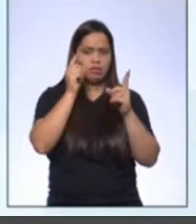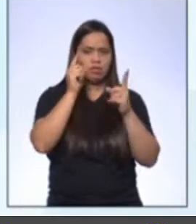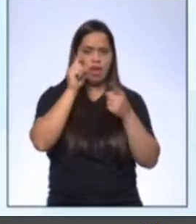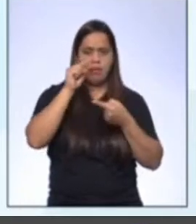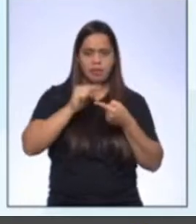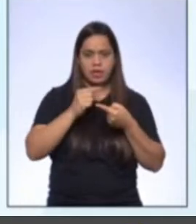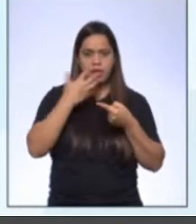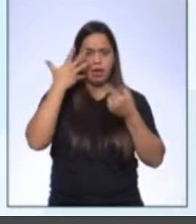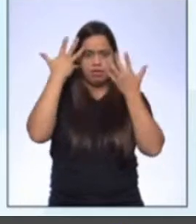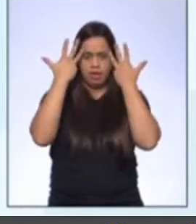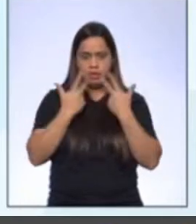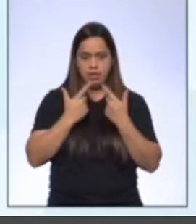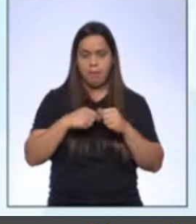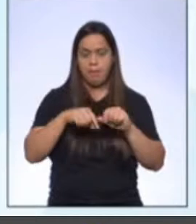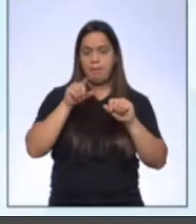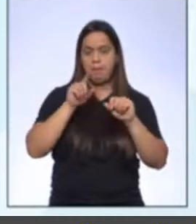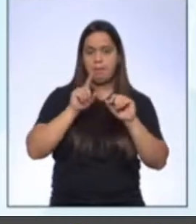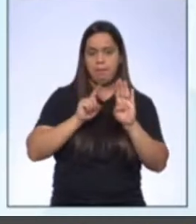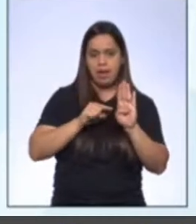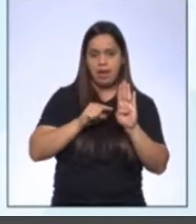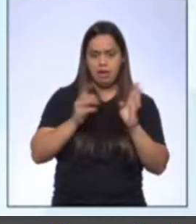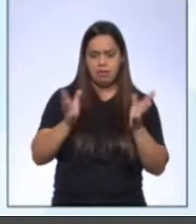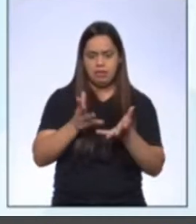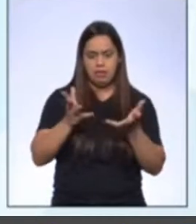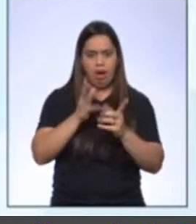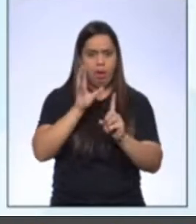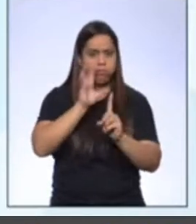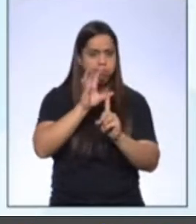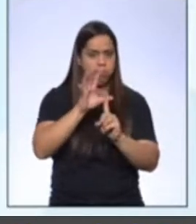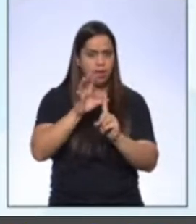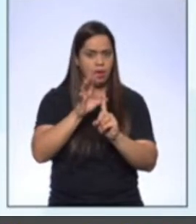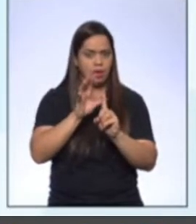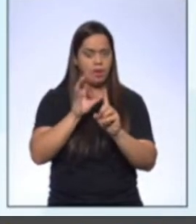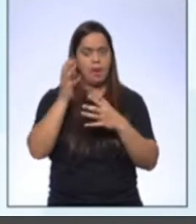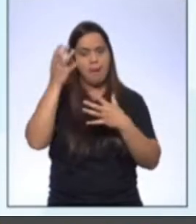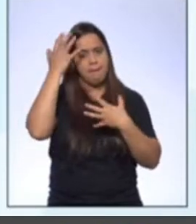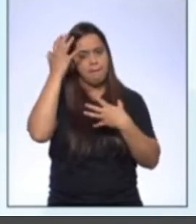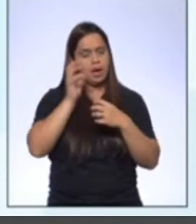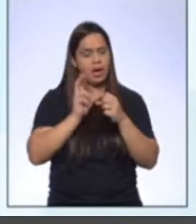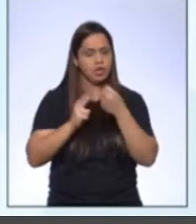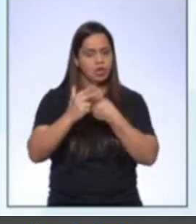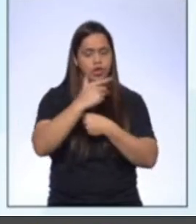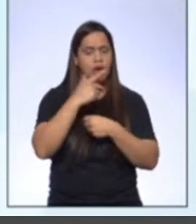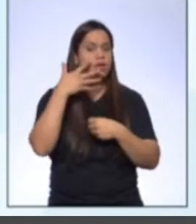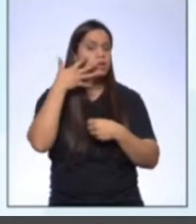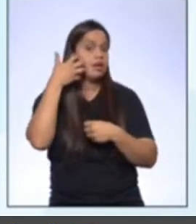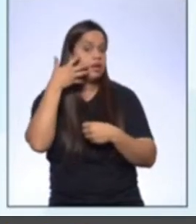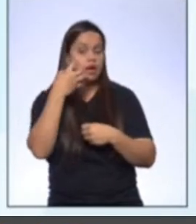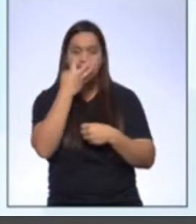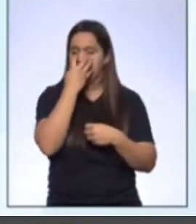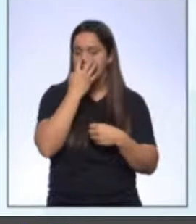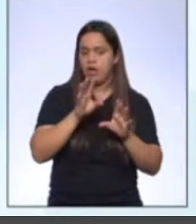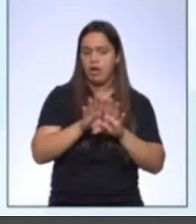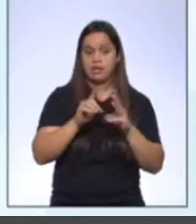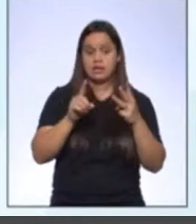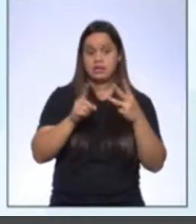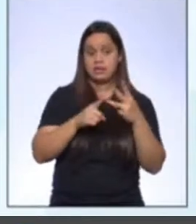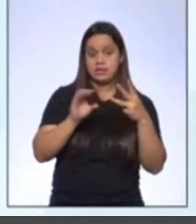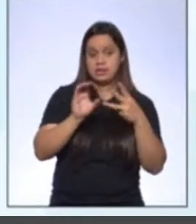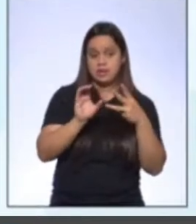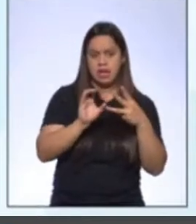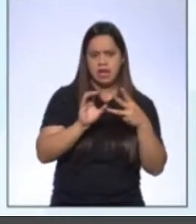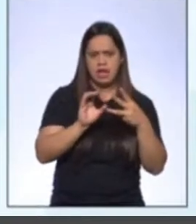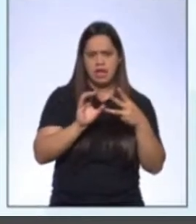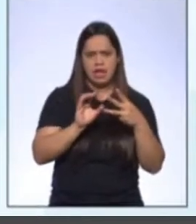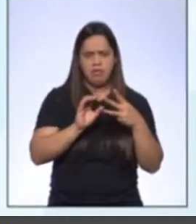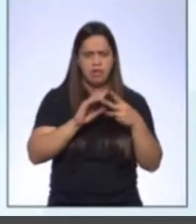Alternativa B, estimular banho e tosa de gatos e cachorros. Alternativa C, chamar a atenção para o abandono de cães